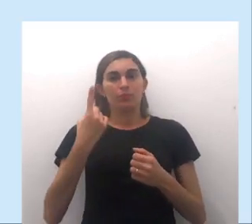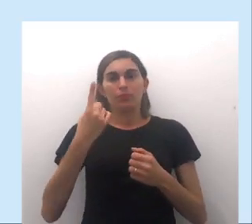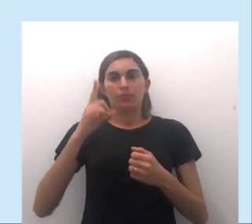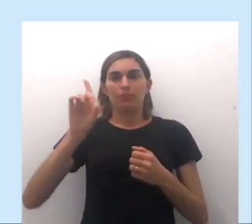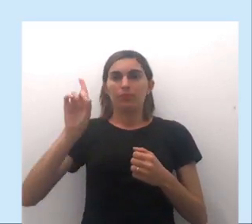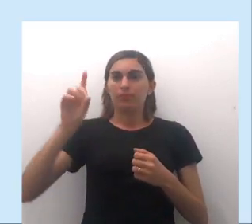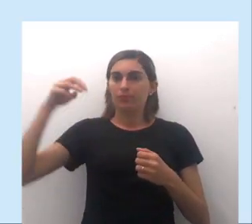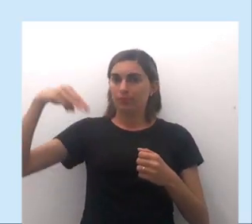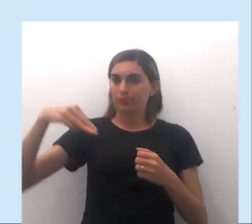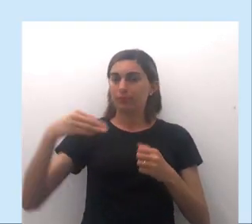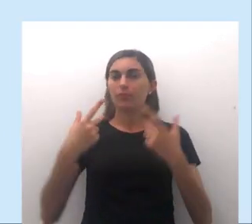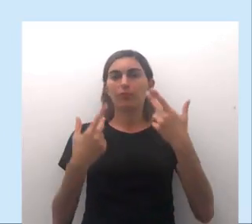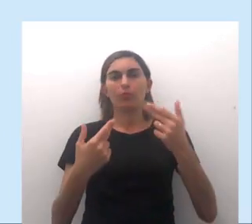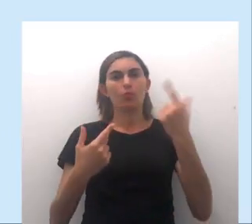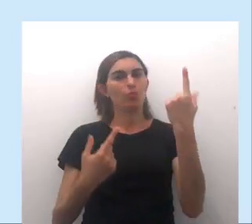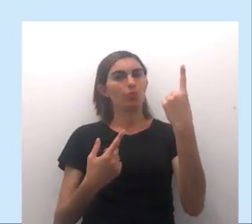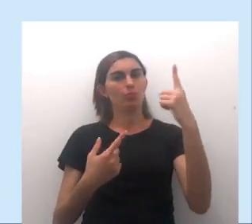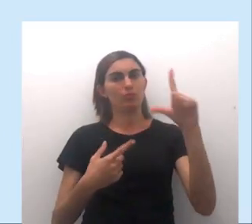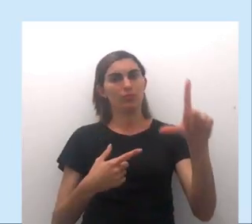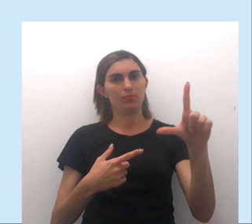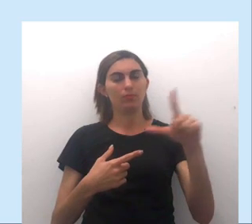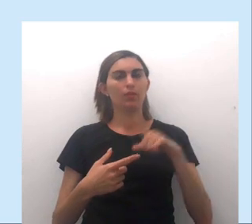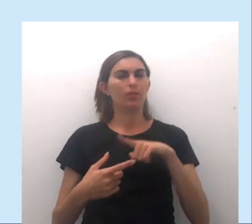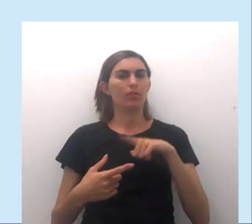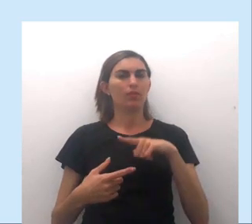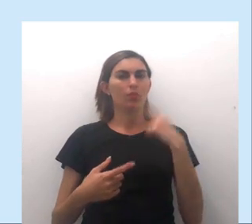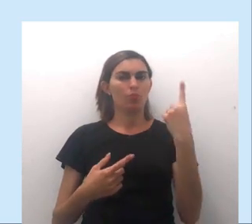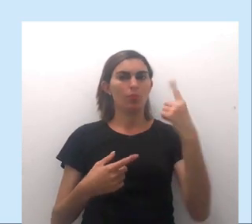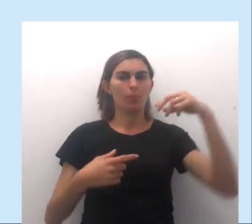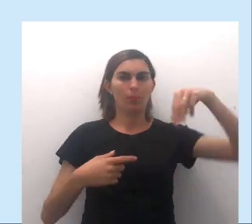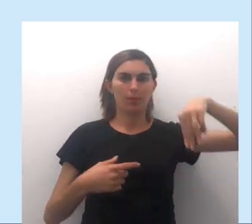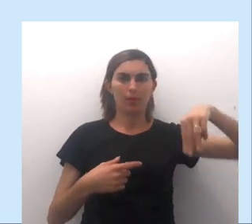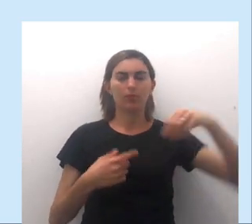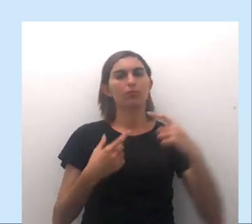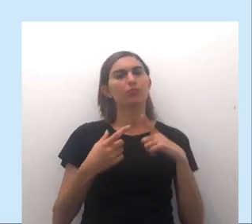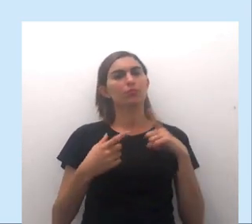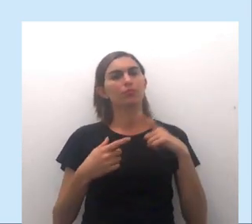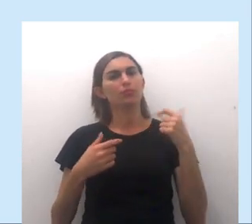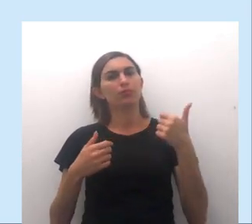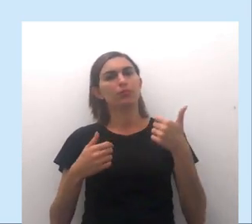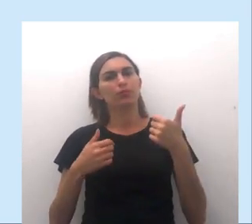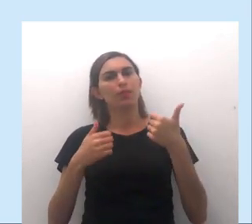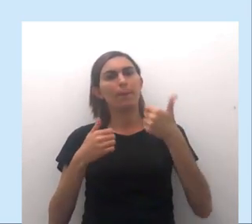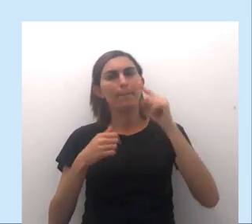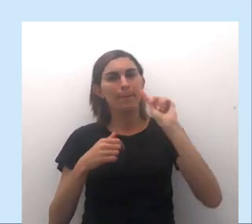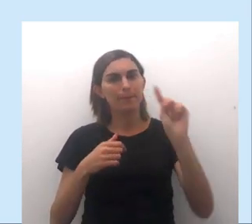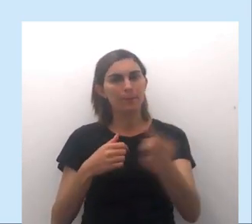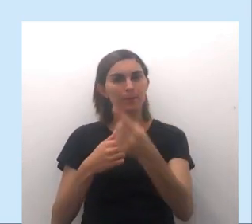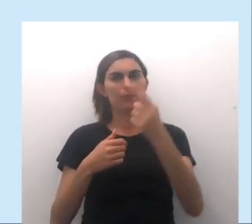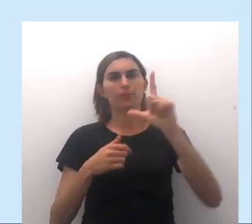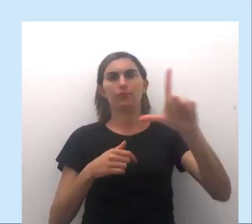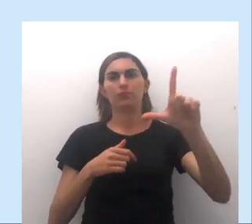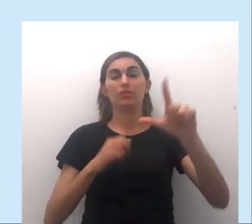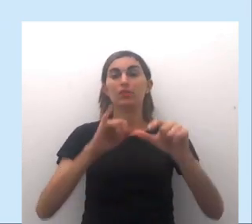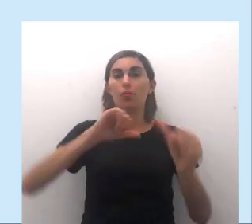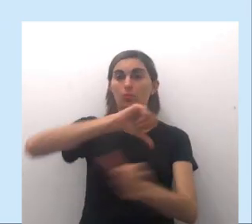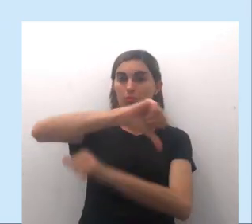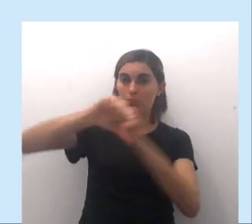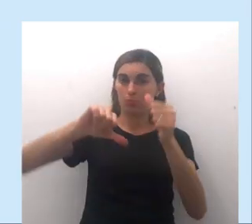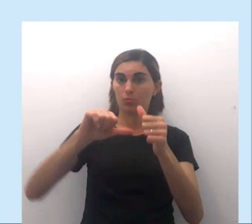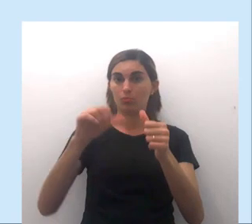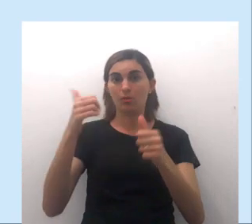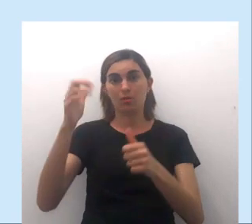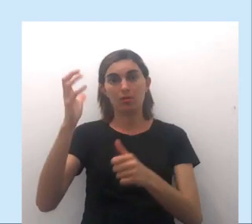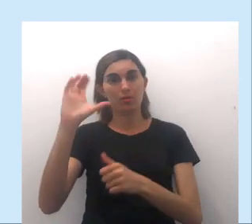1 decímetro cúbico, equivale a 1 litro. Se eu tenho 1 metro cúbico, equivale a 1000 litros. Se eu quero transformar